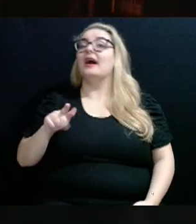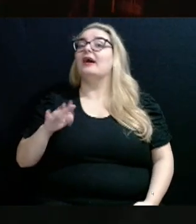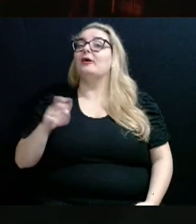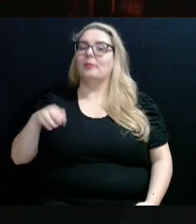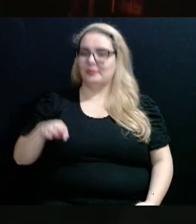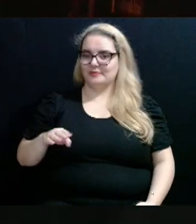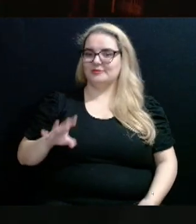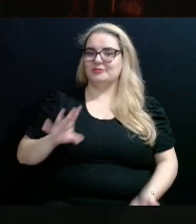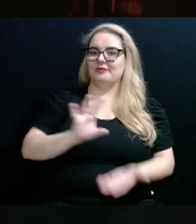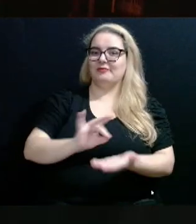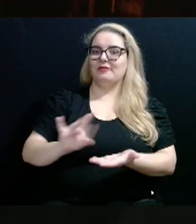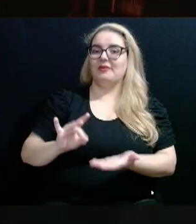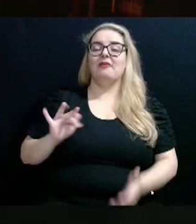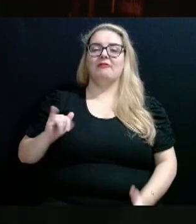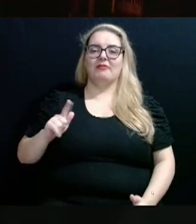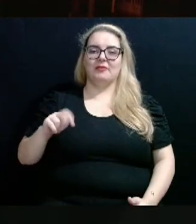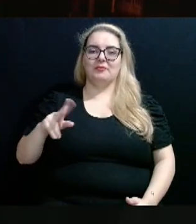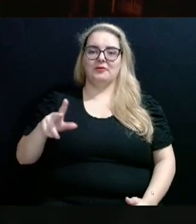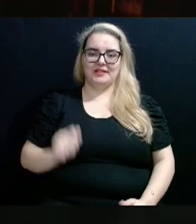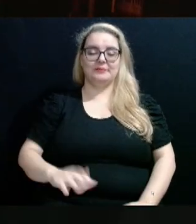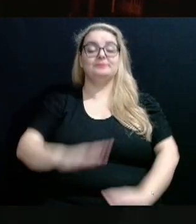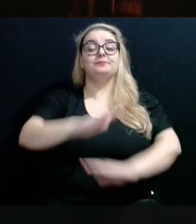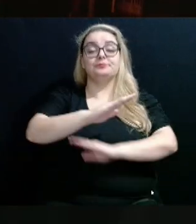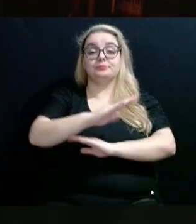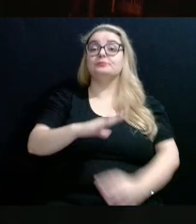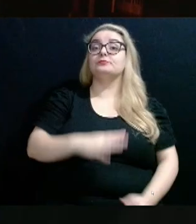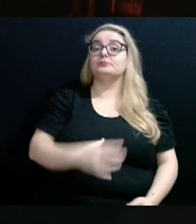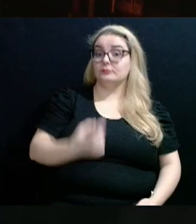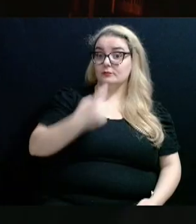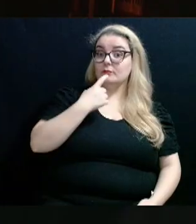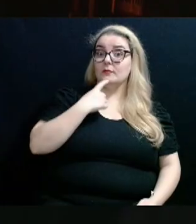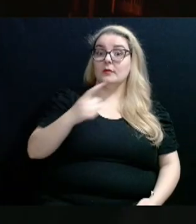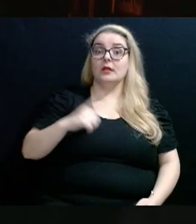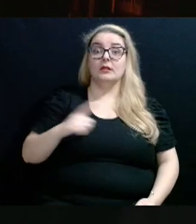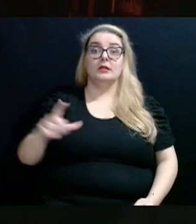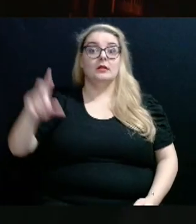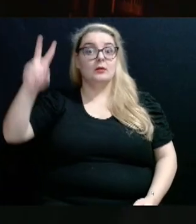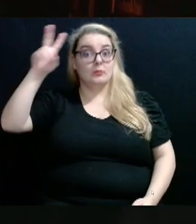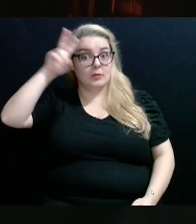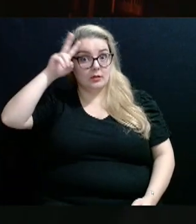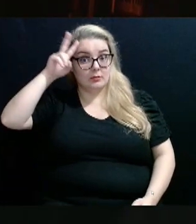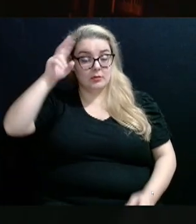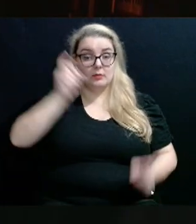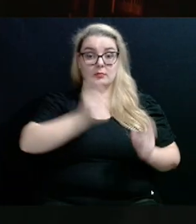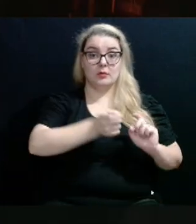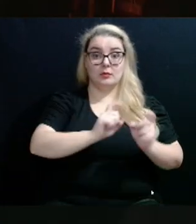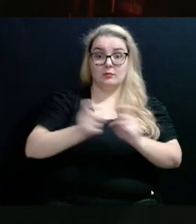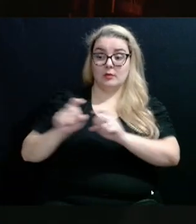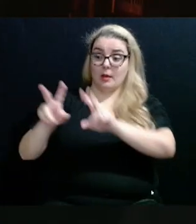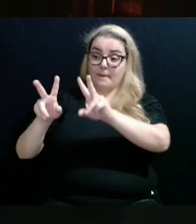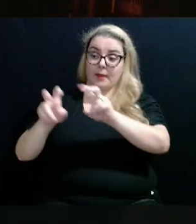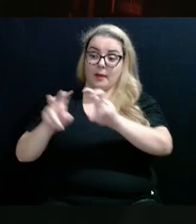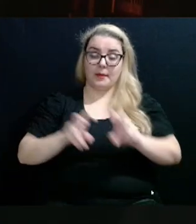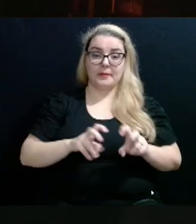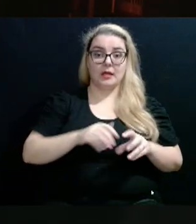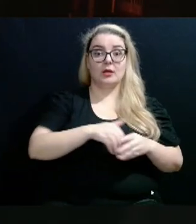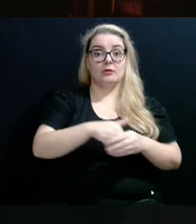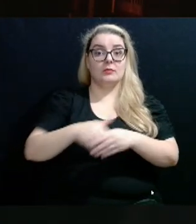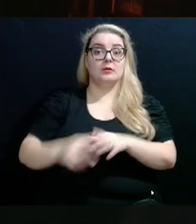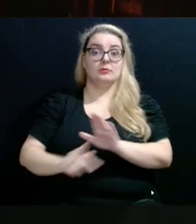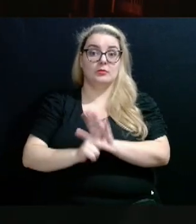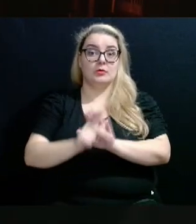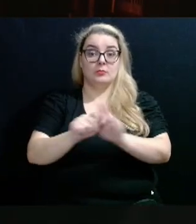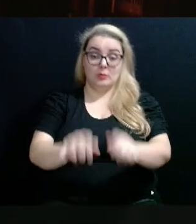de Campinas terá uma segunda-feira marcada por reuniões temáticas e votação de projetos em plenário. Às 10 da manhã, a